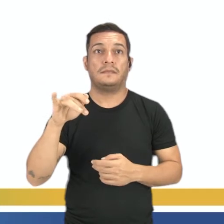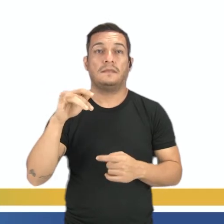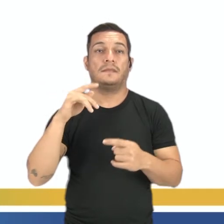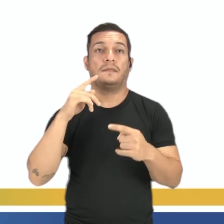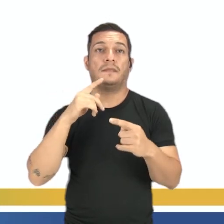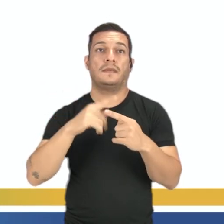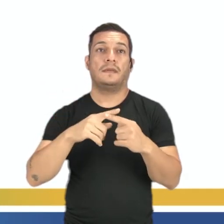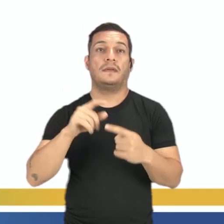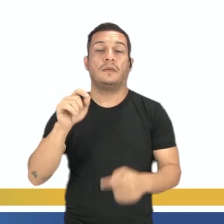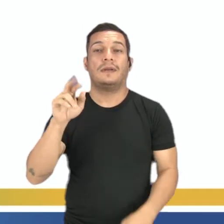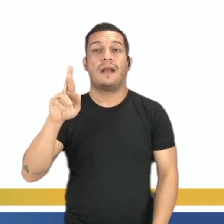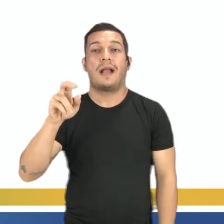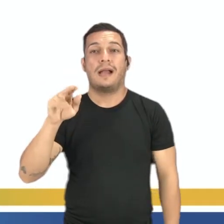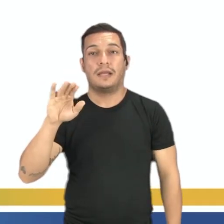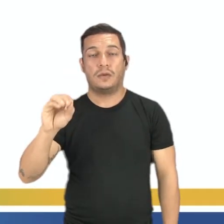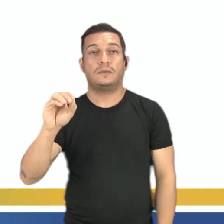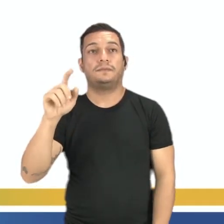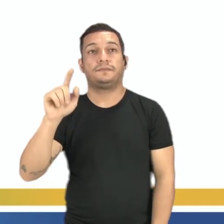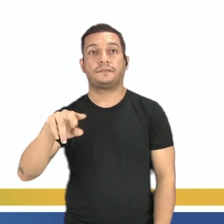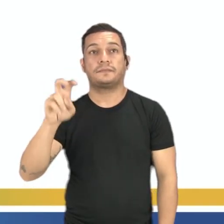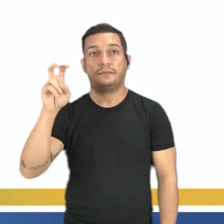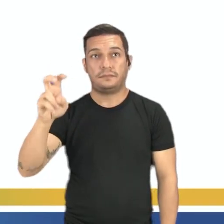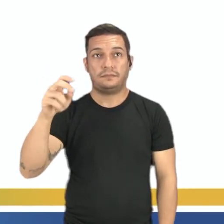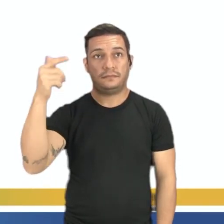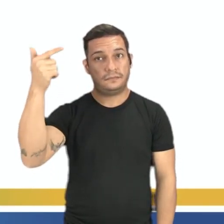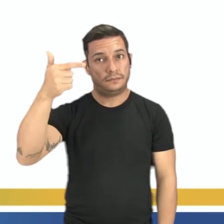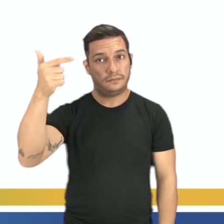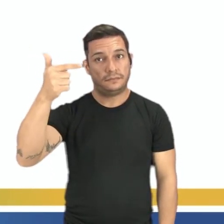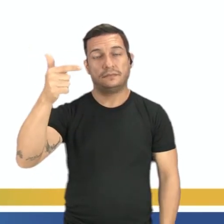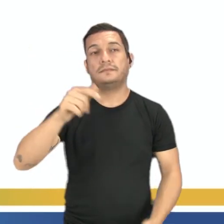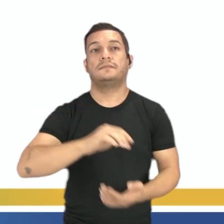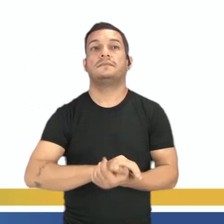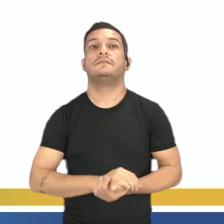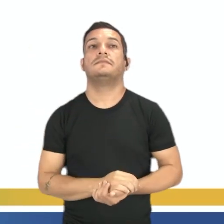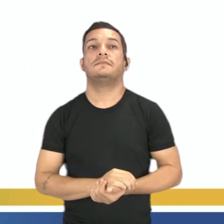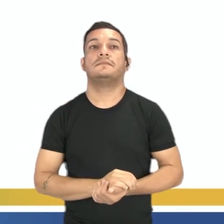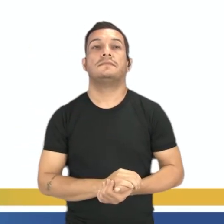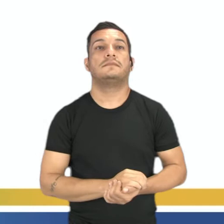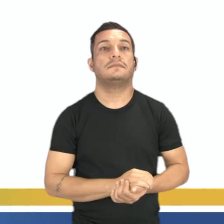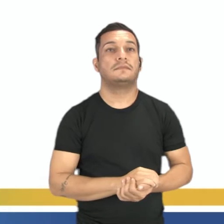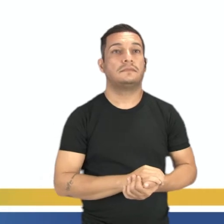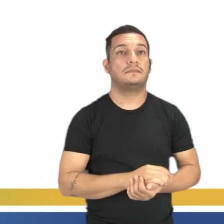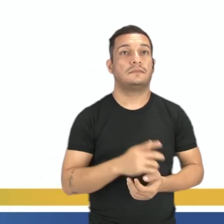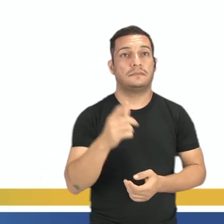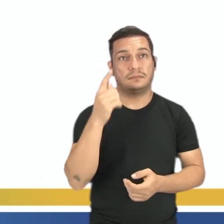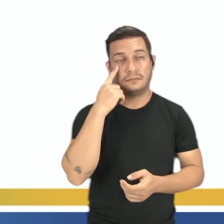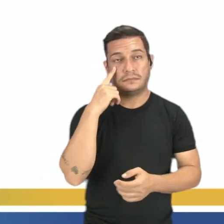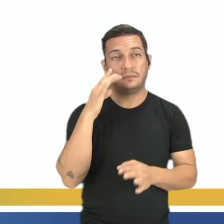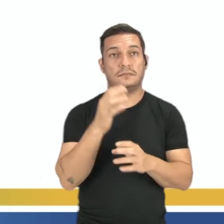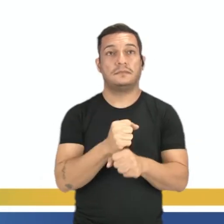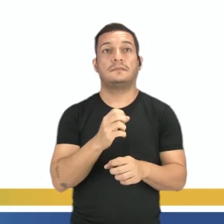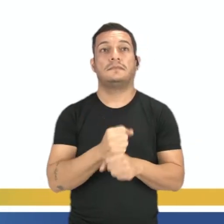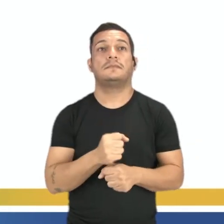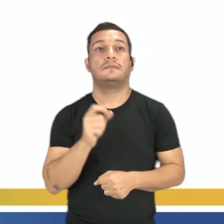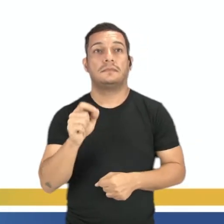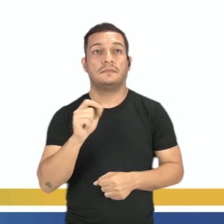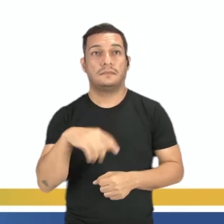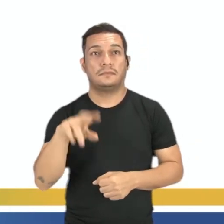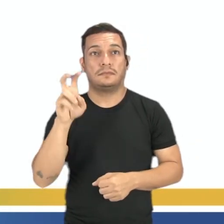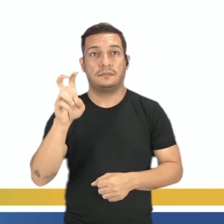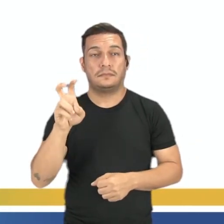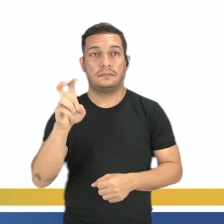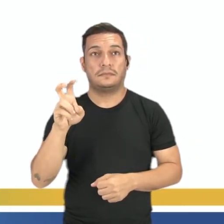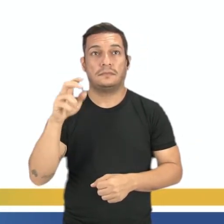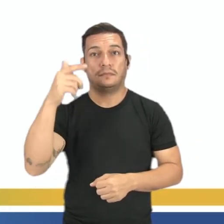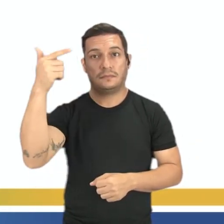e o nosso raio, que é da mesma questão, nós temos que é 5. Aí nós vamos fazer a conta aqui, ó, de